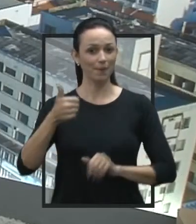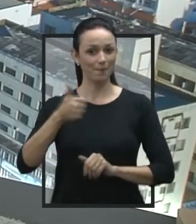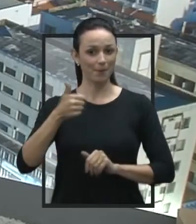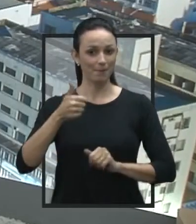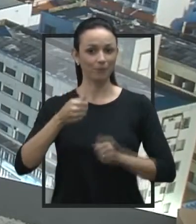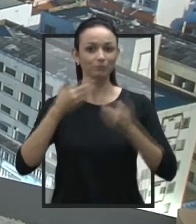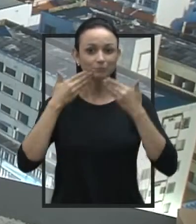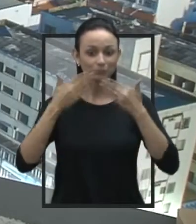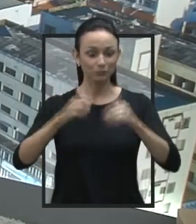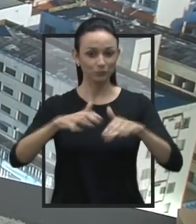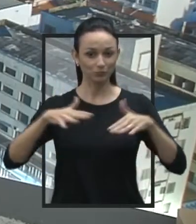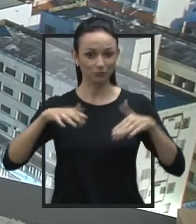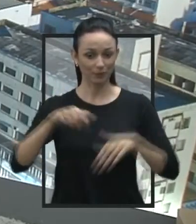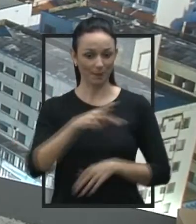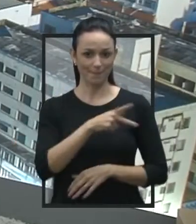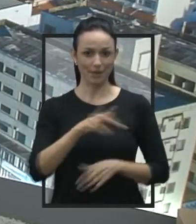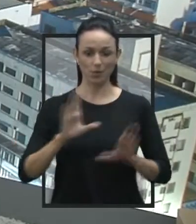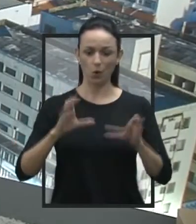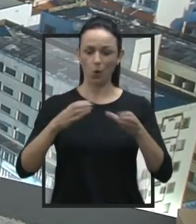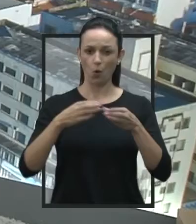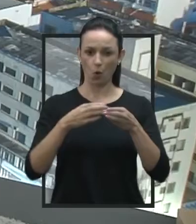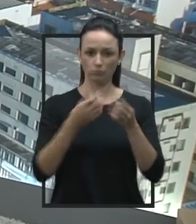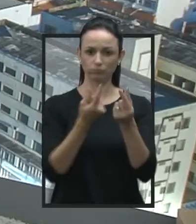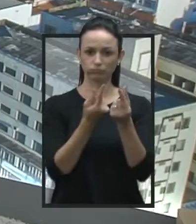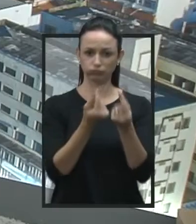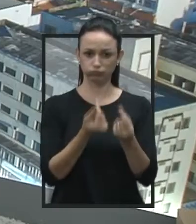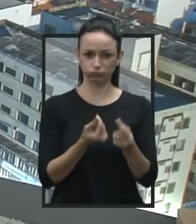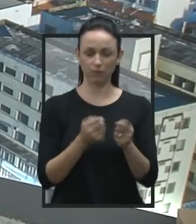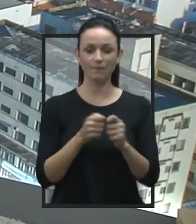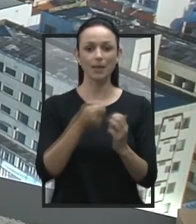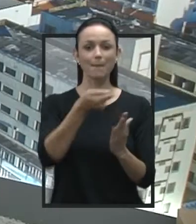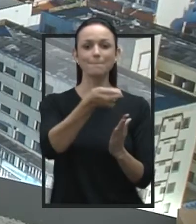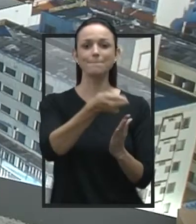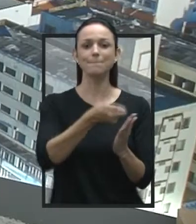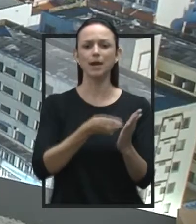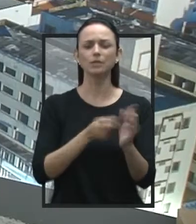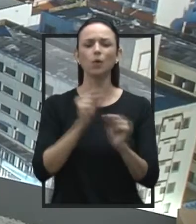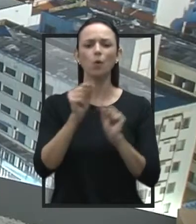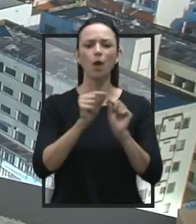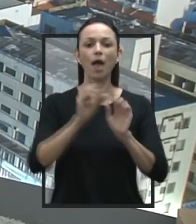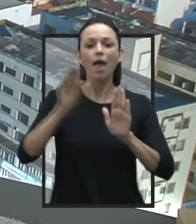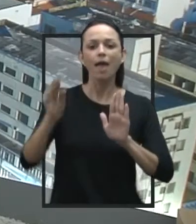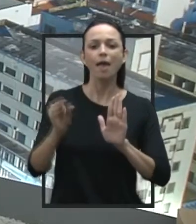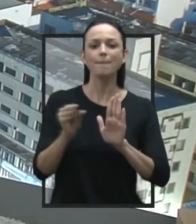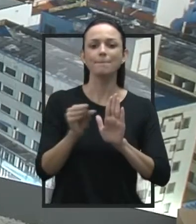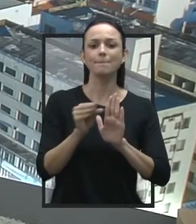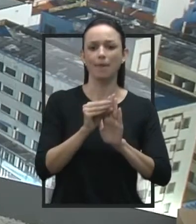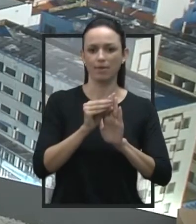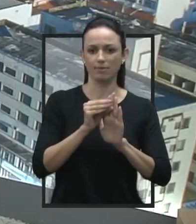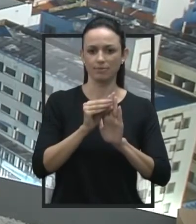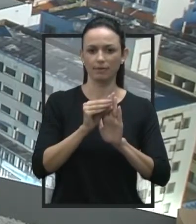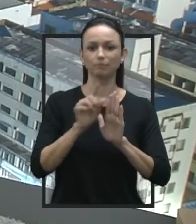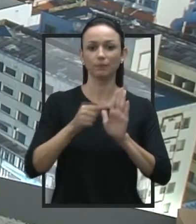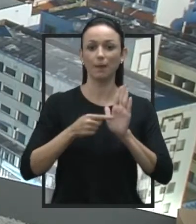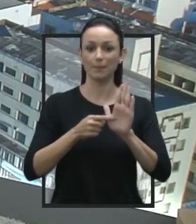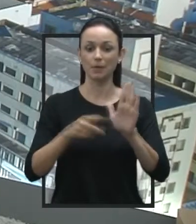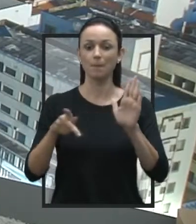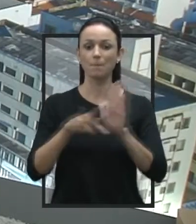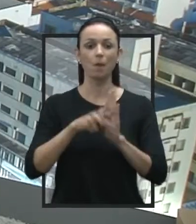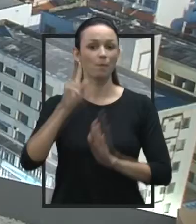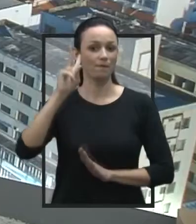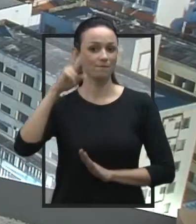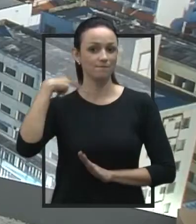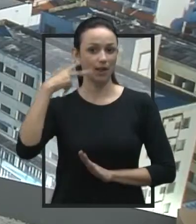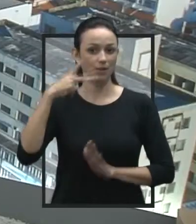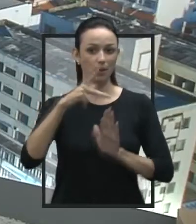audiência, nesta, o presidente da Comissão de Finanças deve emitir o parecer sobre as emendas apresentadas pelos vereadores